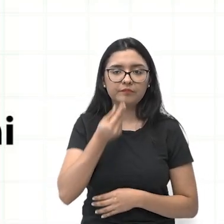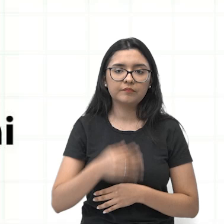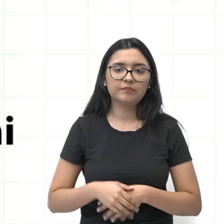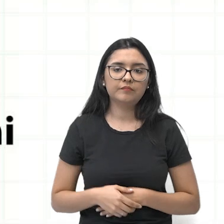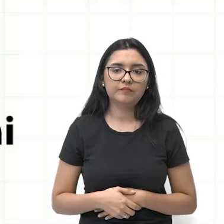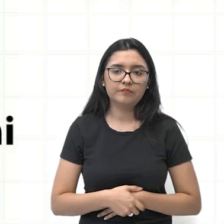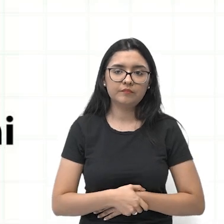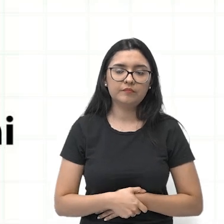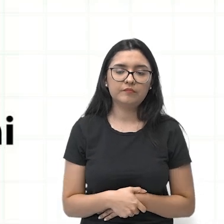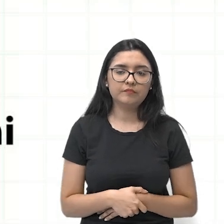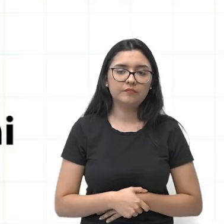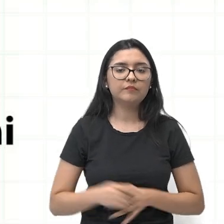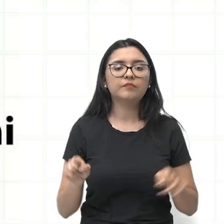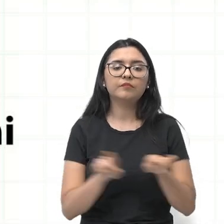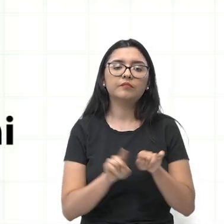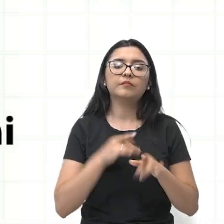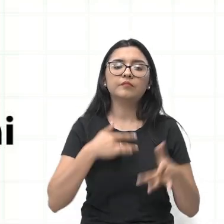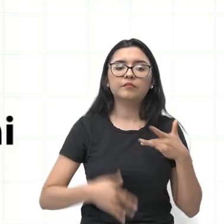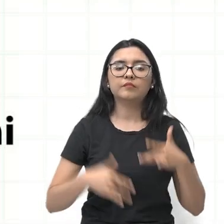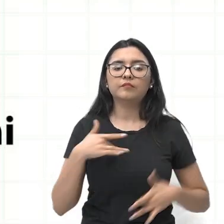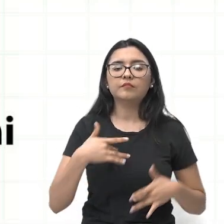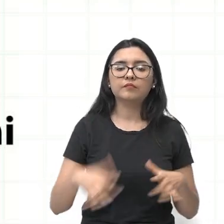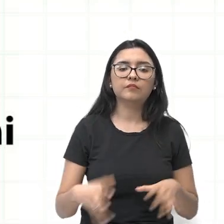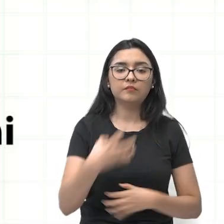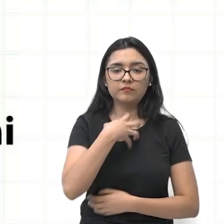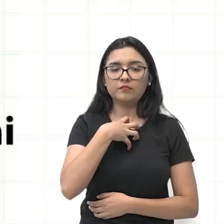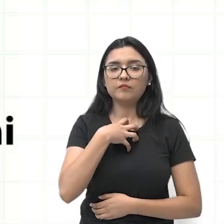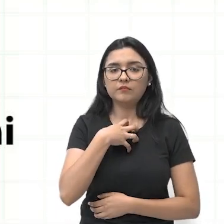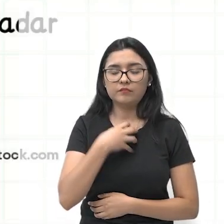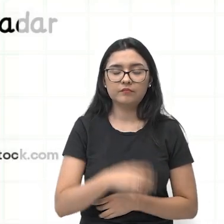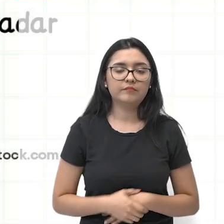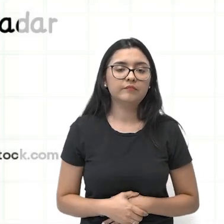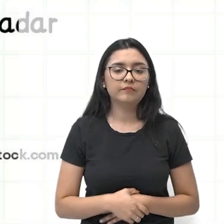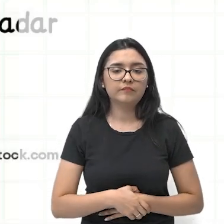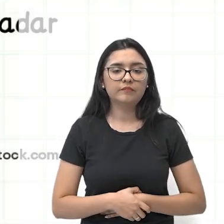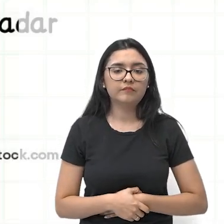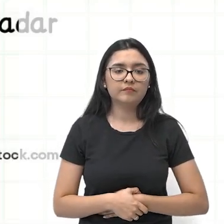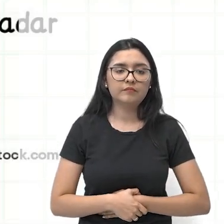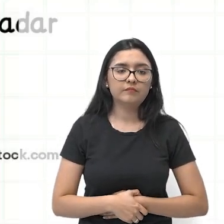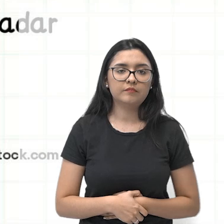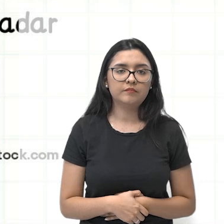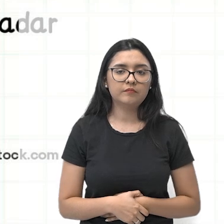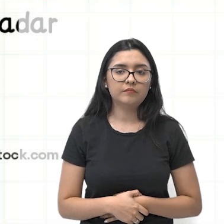E os órgãos dos sentidos,